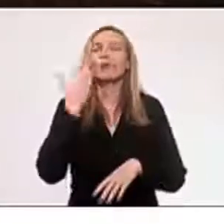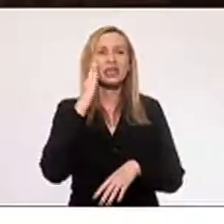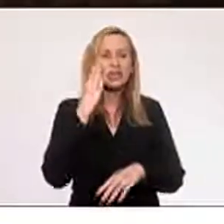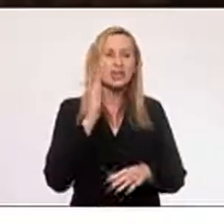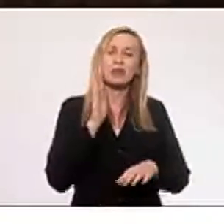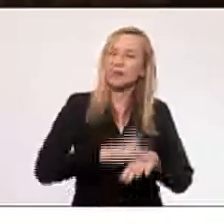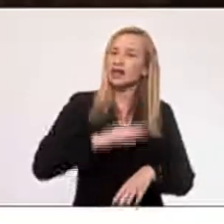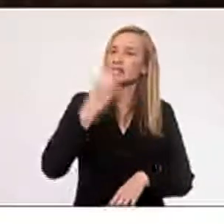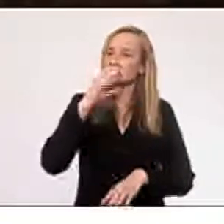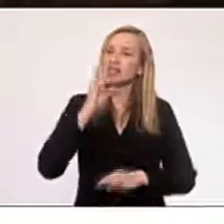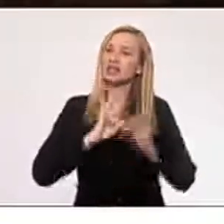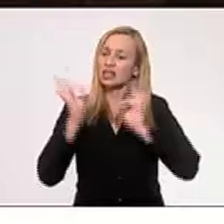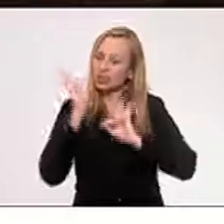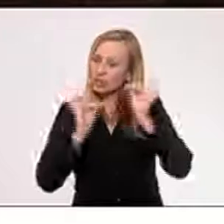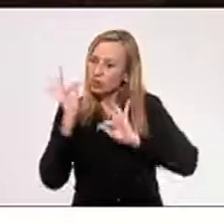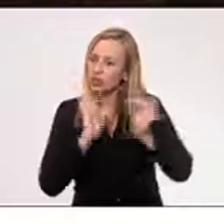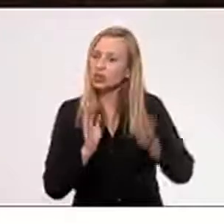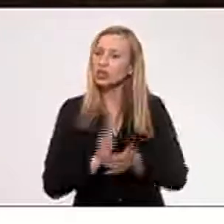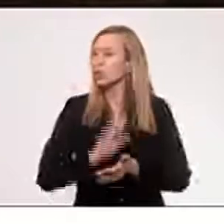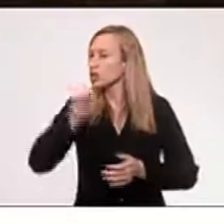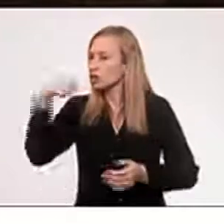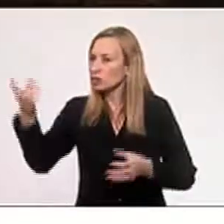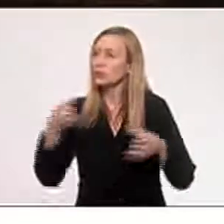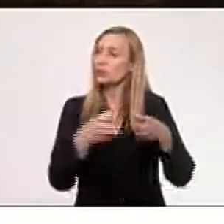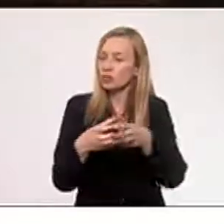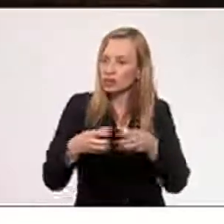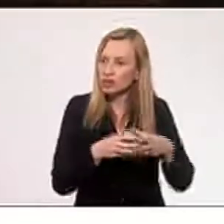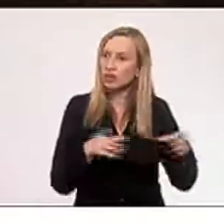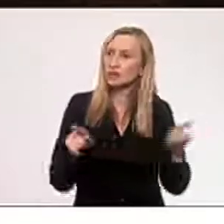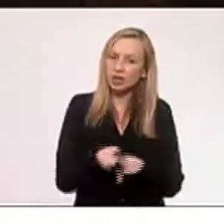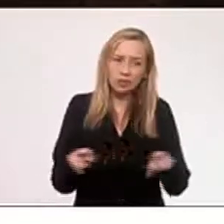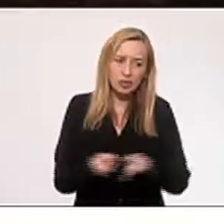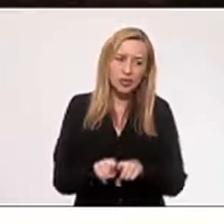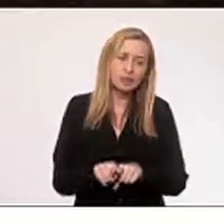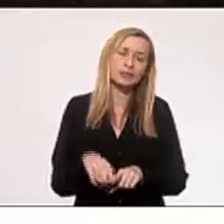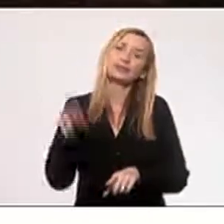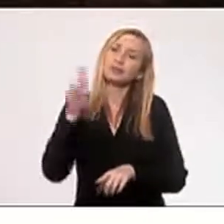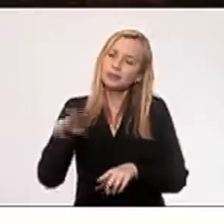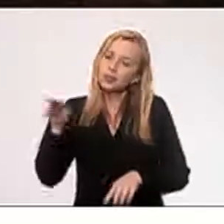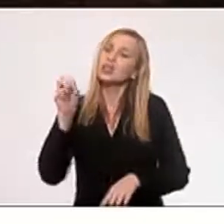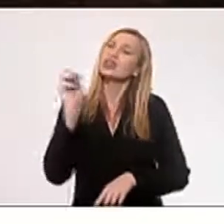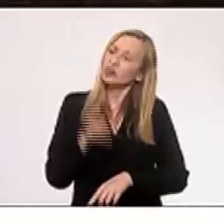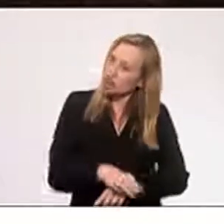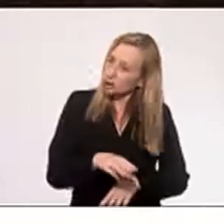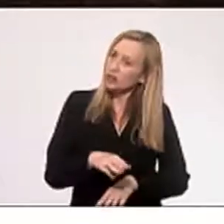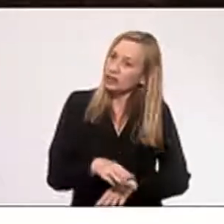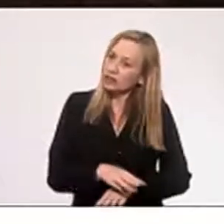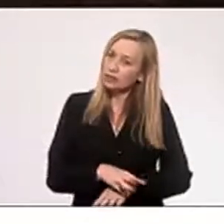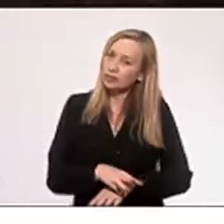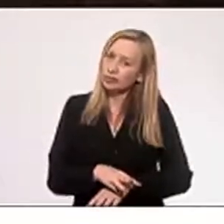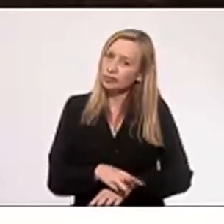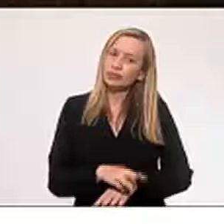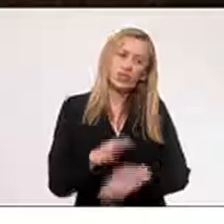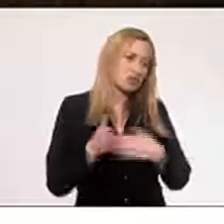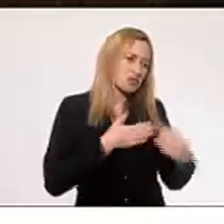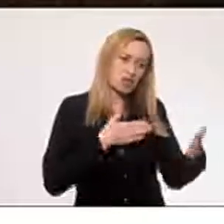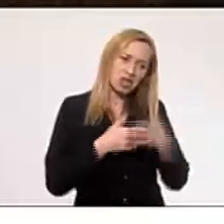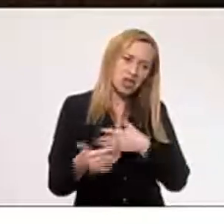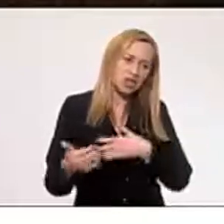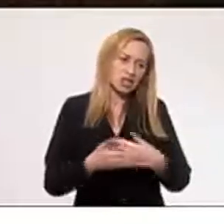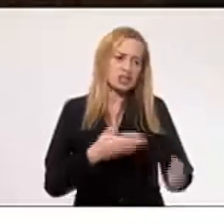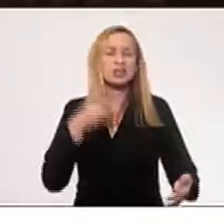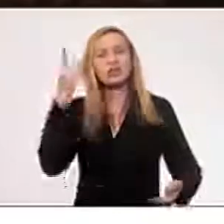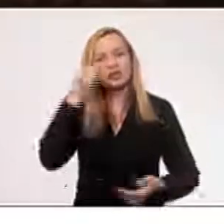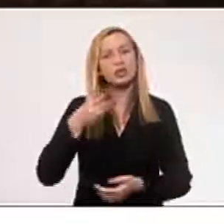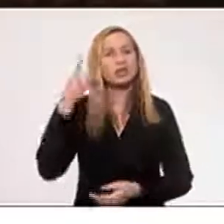Tecnologia, do qual o senhor é membro, das outras comissões que se dedicam às universidades. Isto sim será, da parte do deputado Knoploch, de qualquer deputado, uma